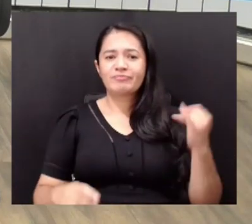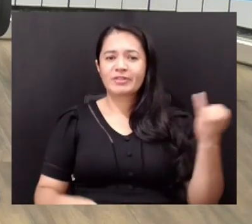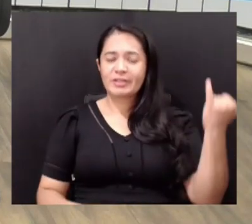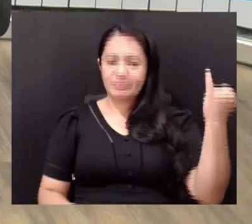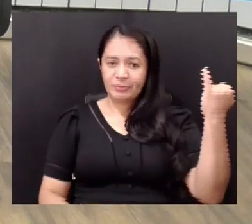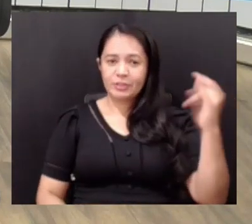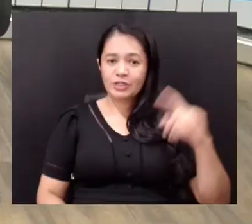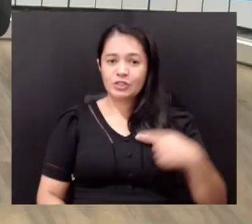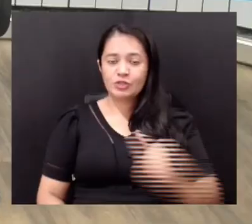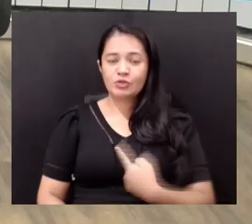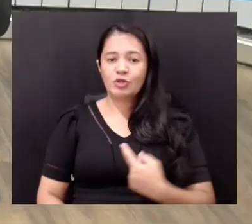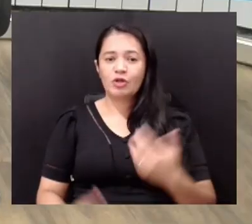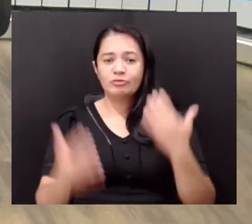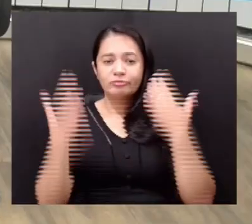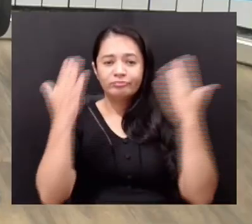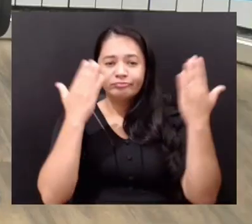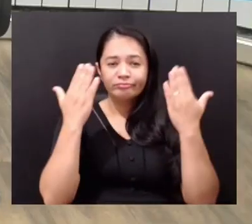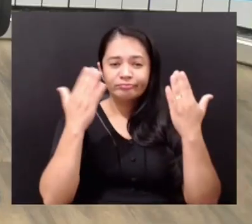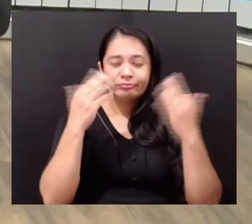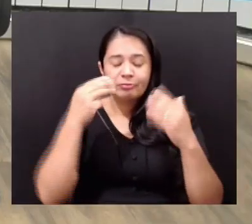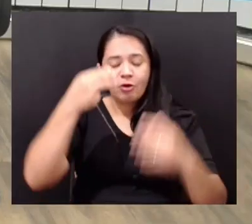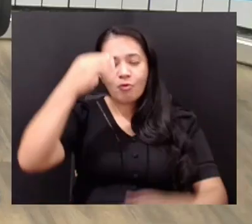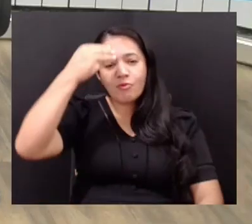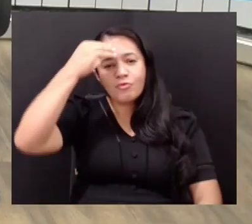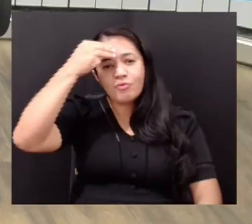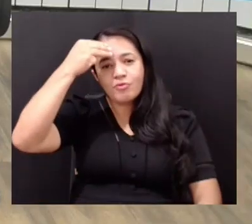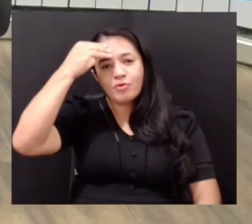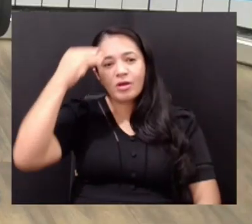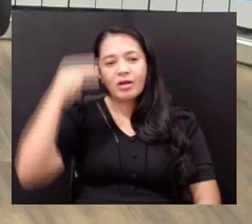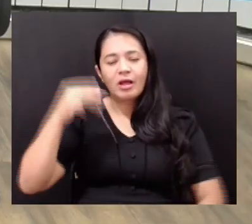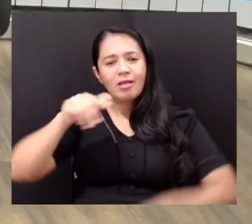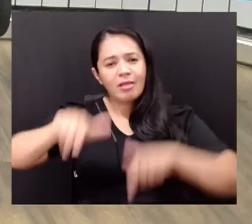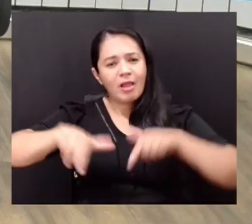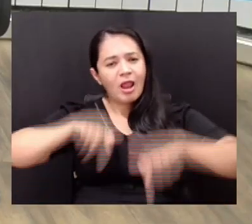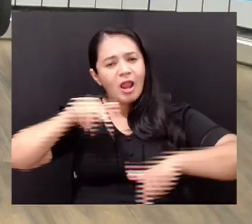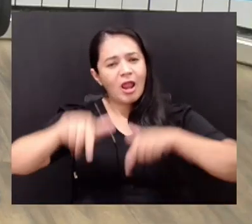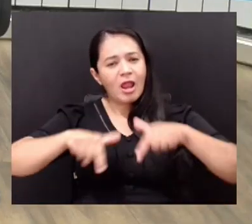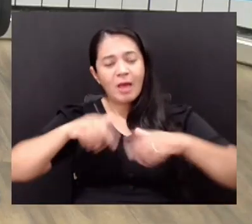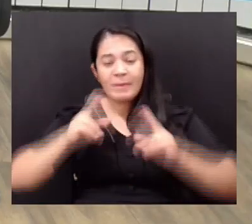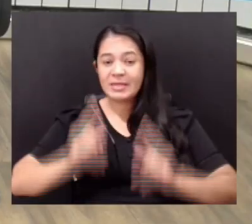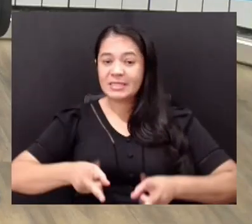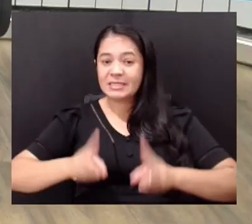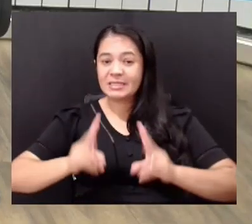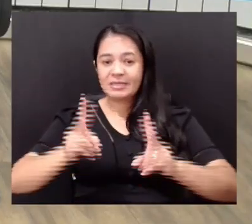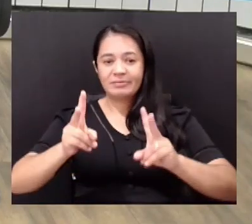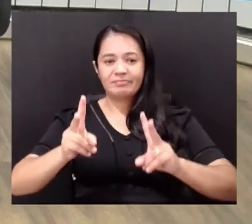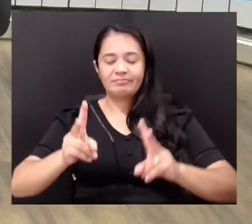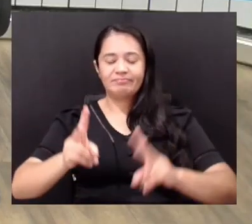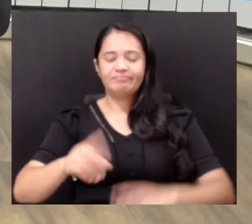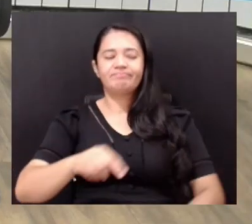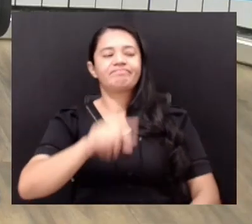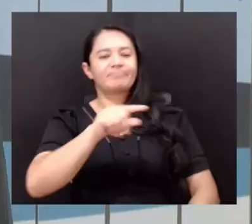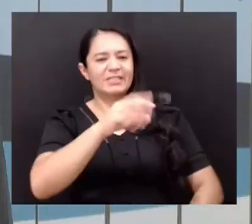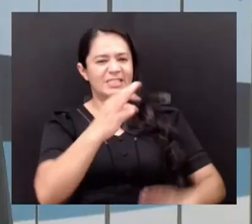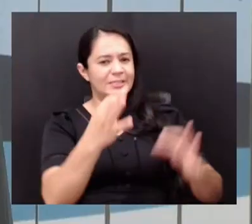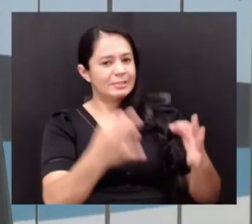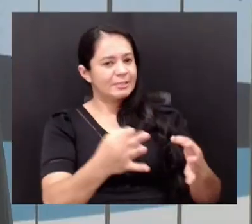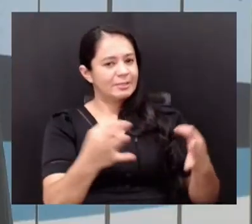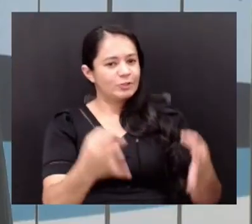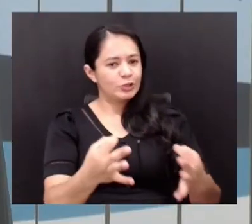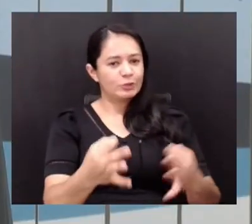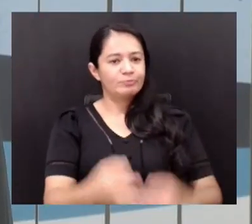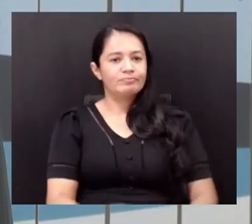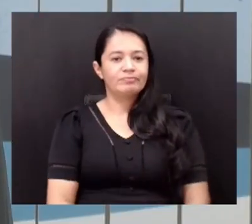psicossocial, né? A nossa mente não para de trabalhar, a gente não descansa. Perfeita a sua colocação. É importante a